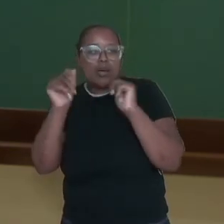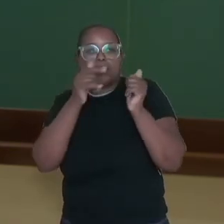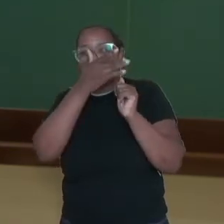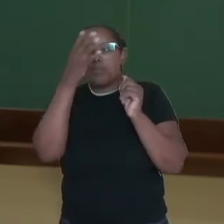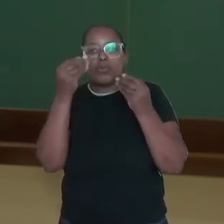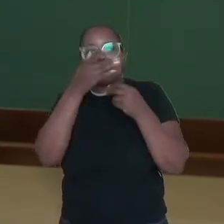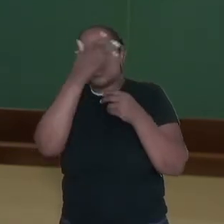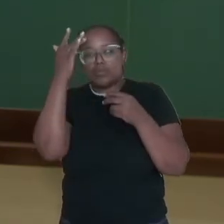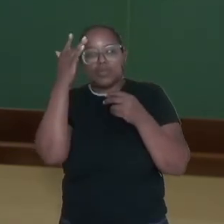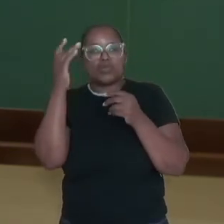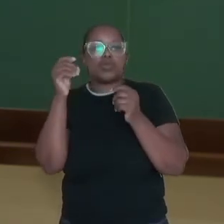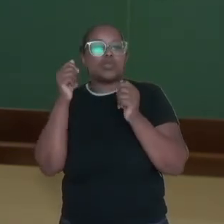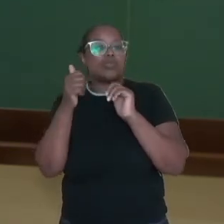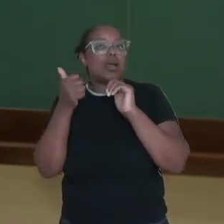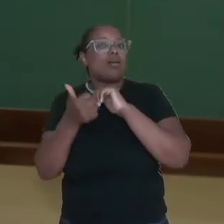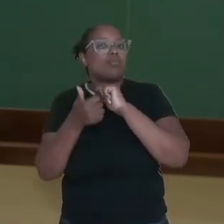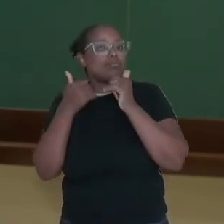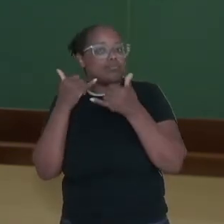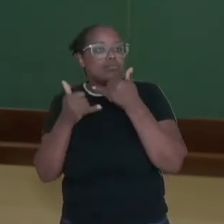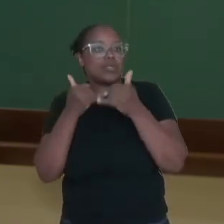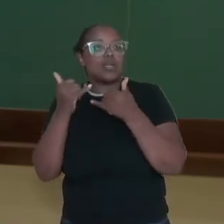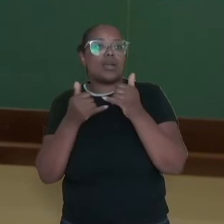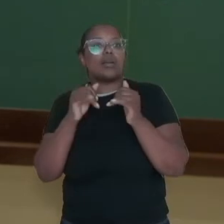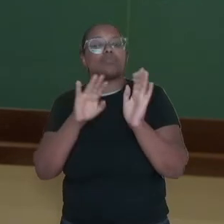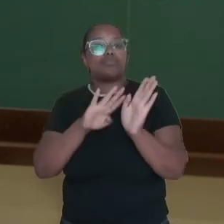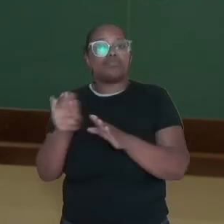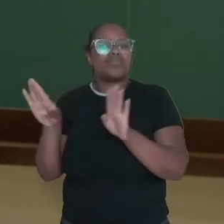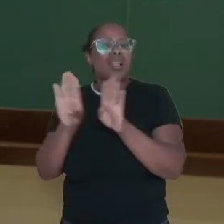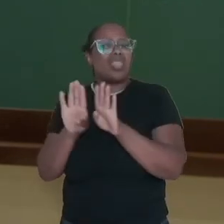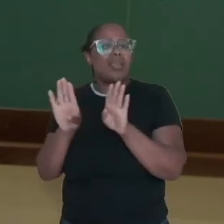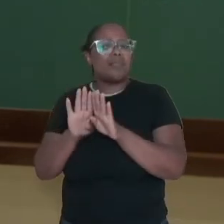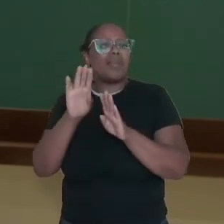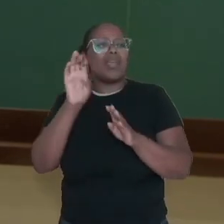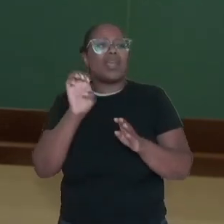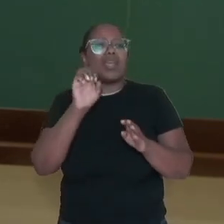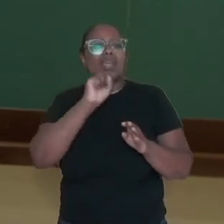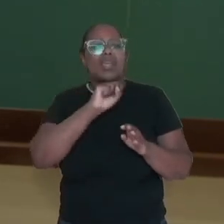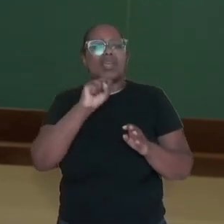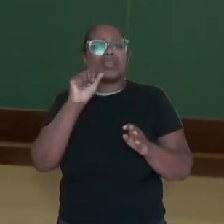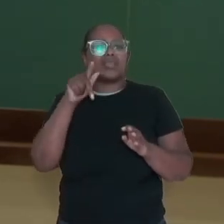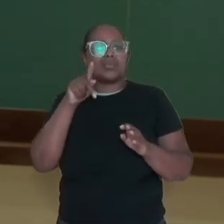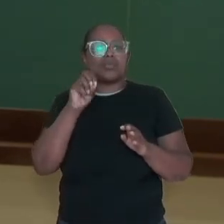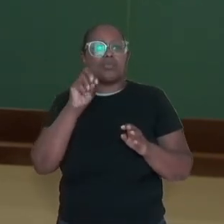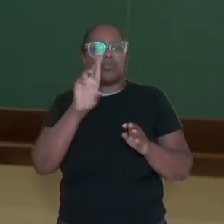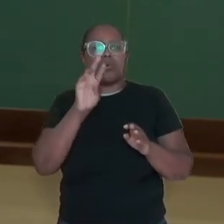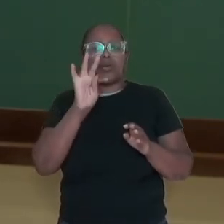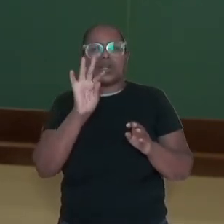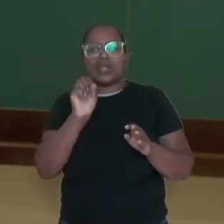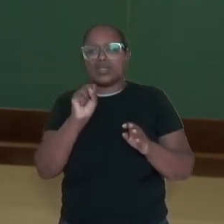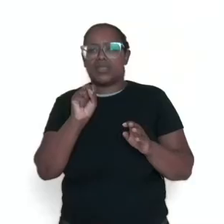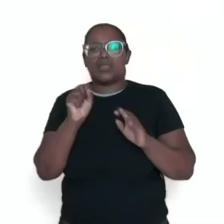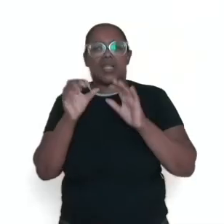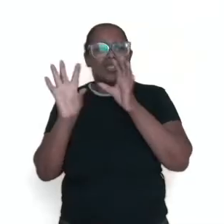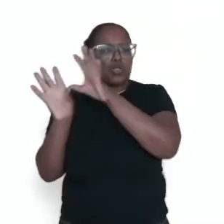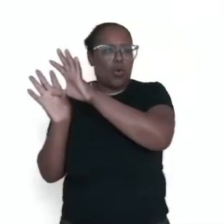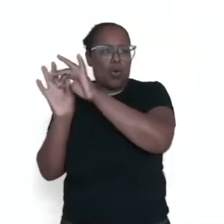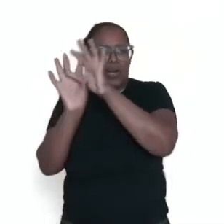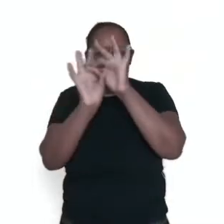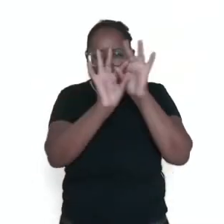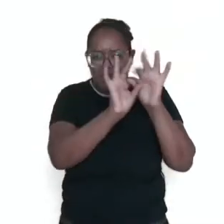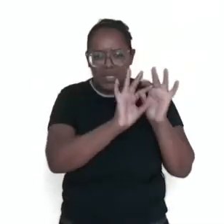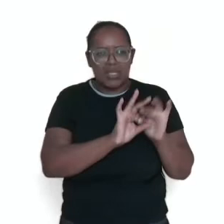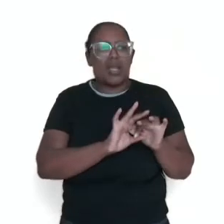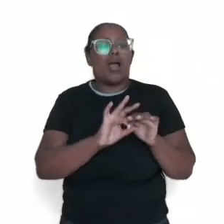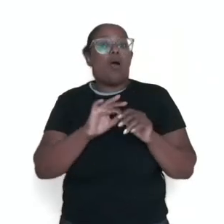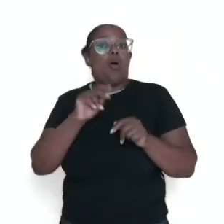por exemplo. Tá? E-sports na Olimpíada, será que a gente vai ver isso? Olha só, o presidente do COI, Thomas